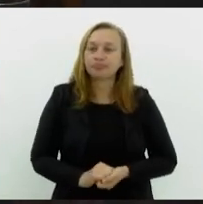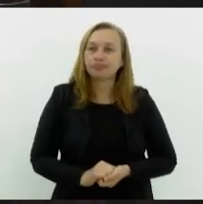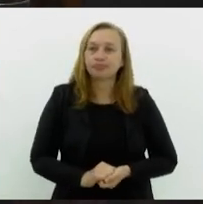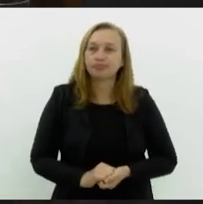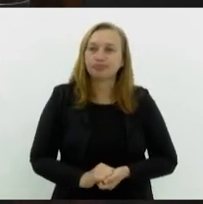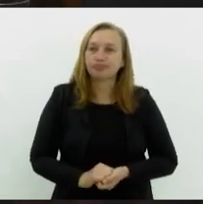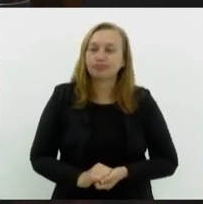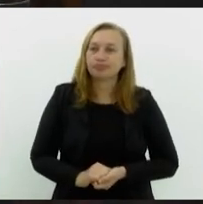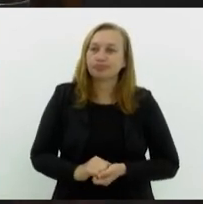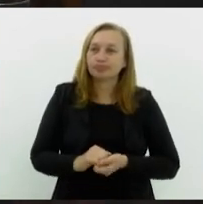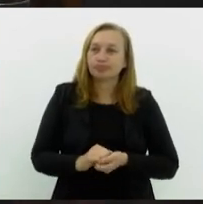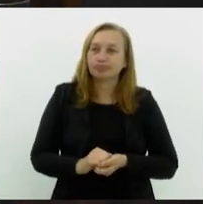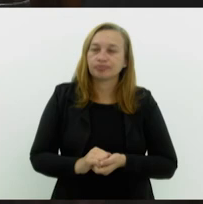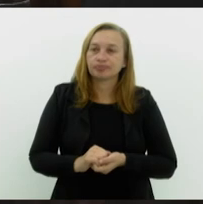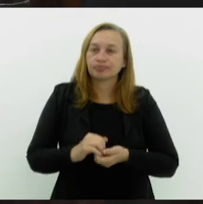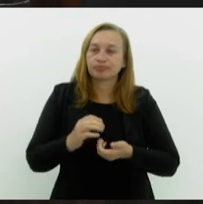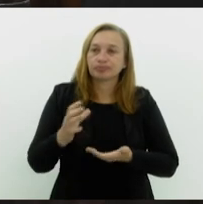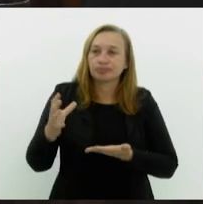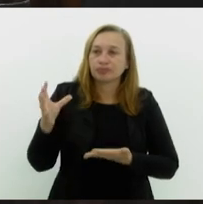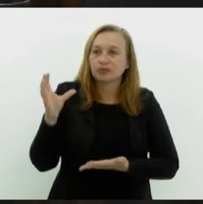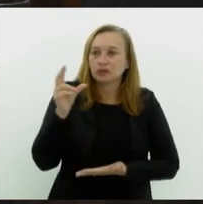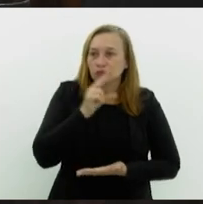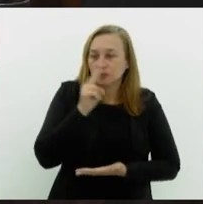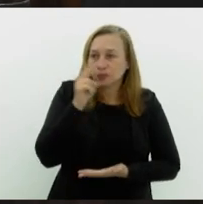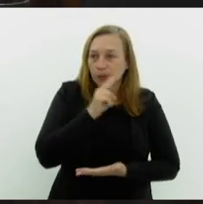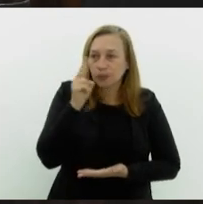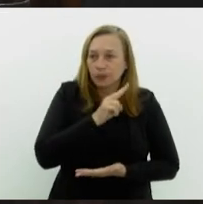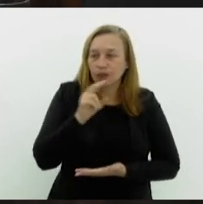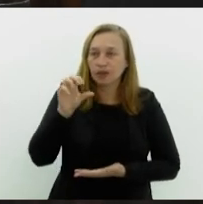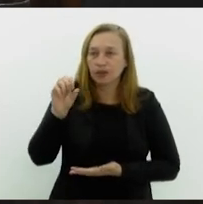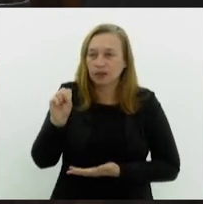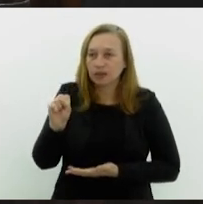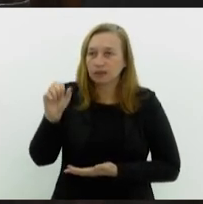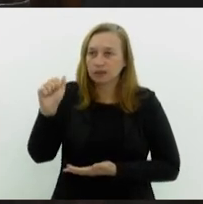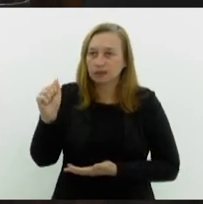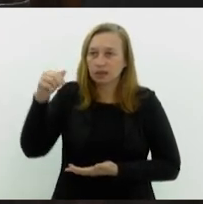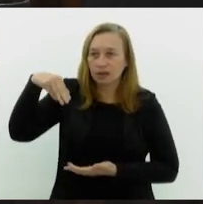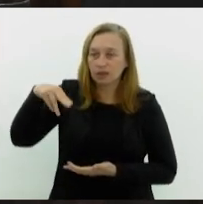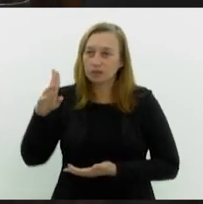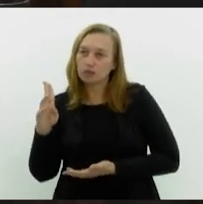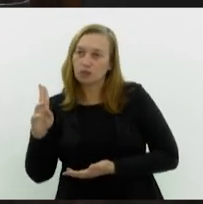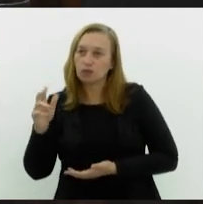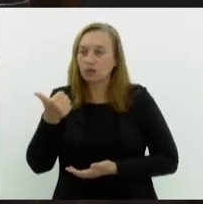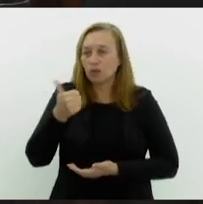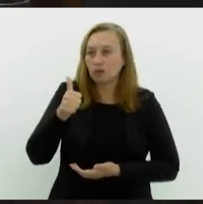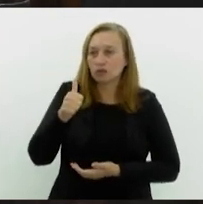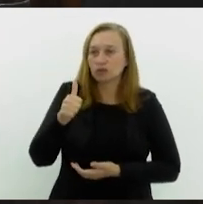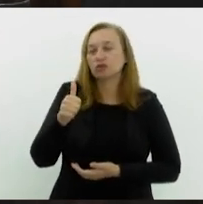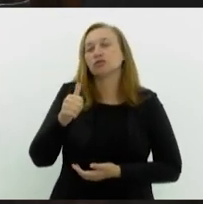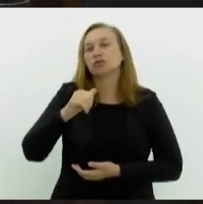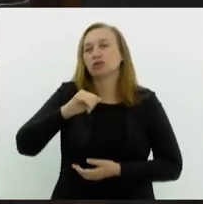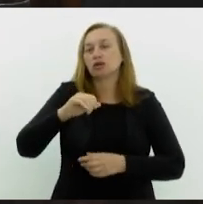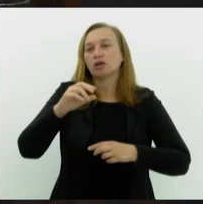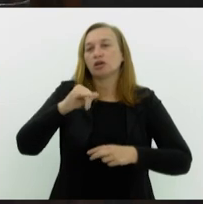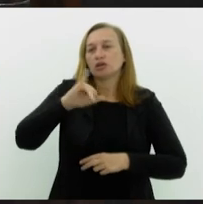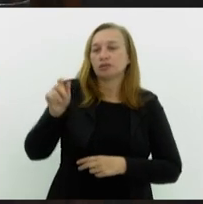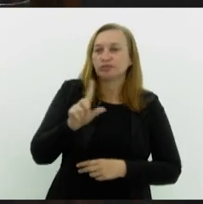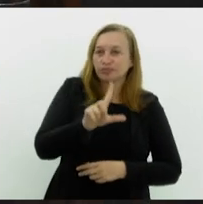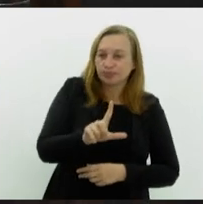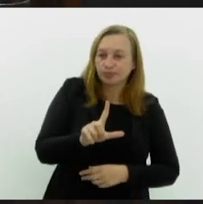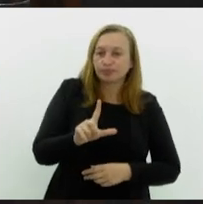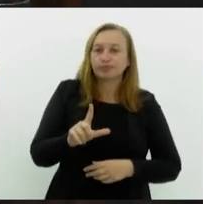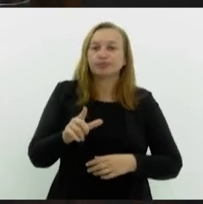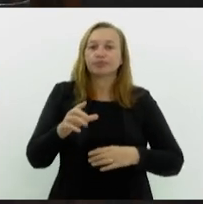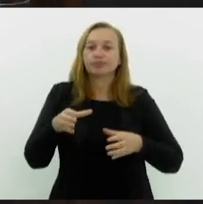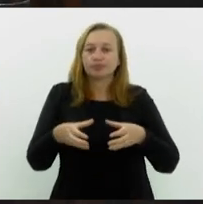de atendimento móvel de urgência, SAMU, anualmente dia 11 de julho. Pareceres das comissões de Constituição e Justiça